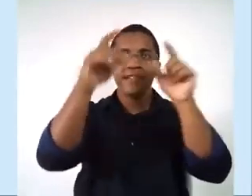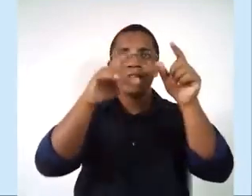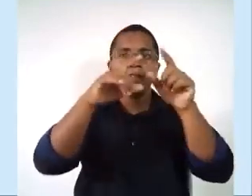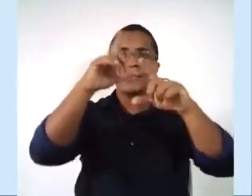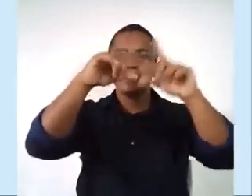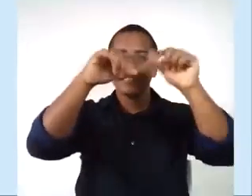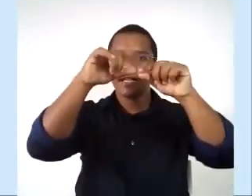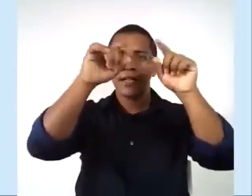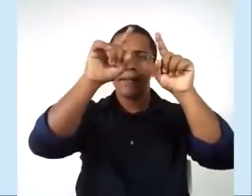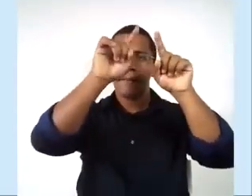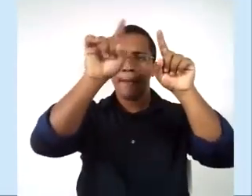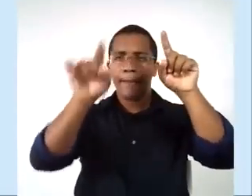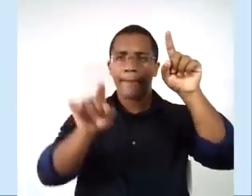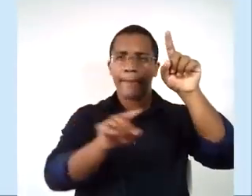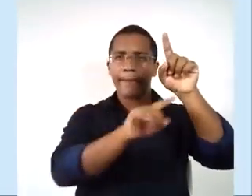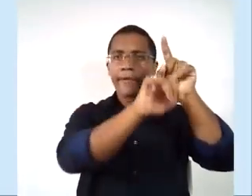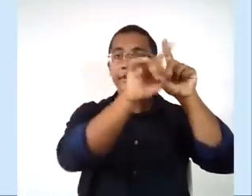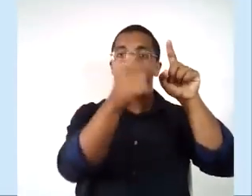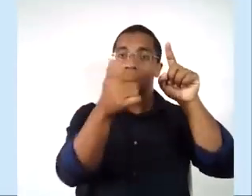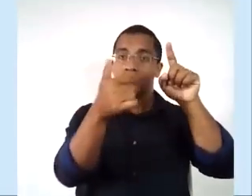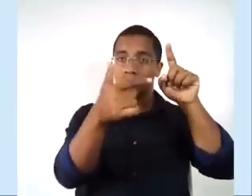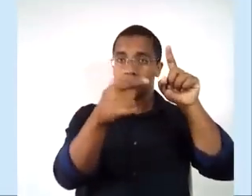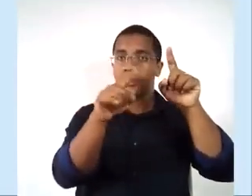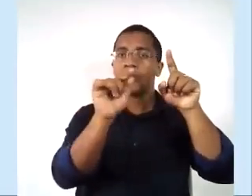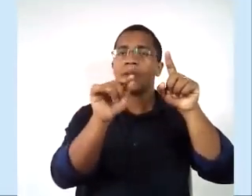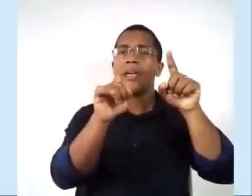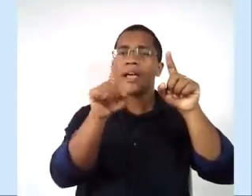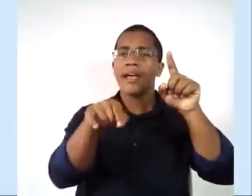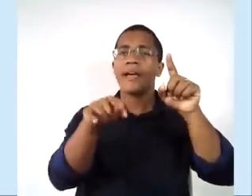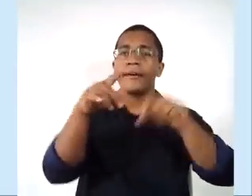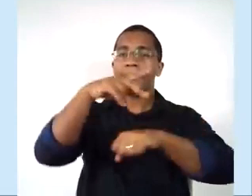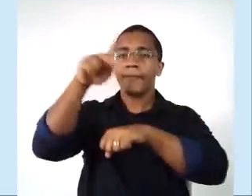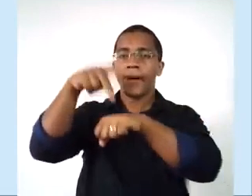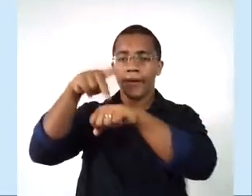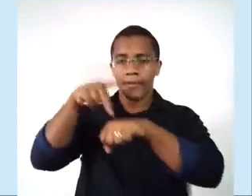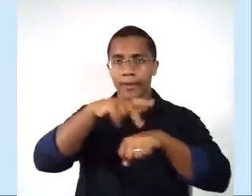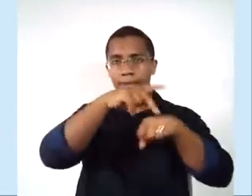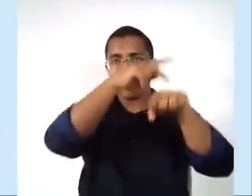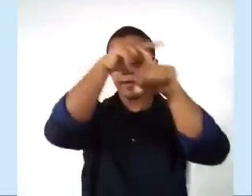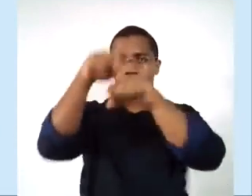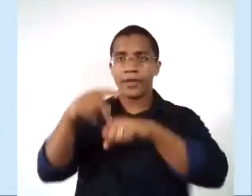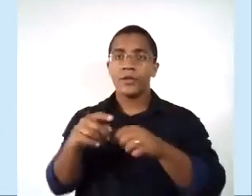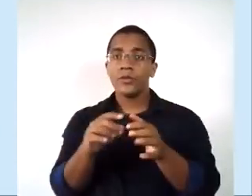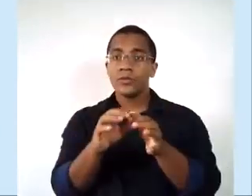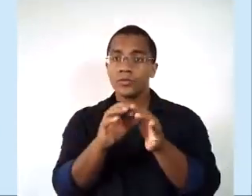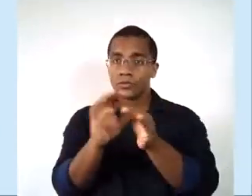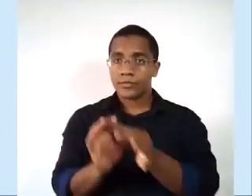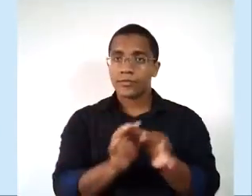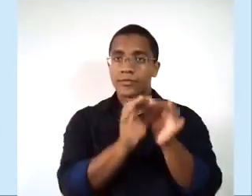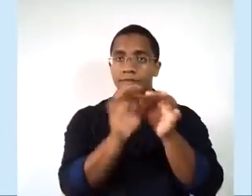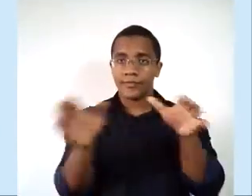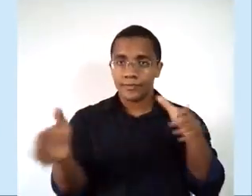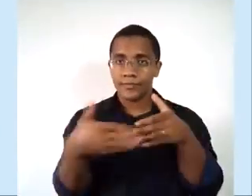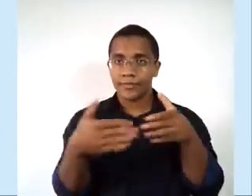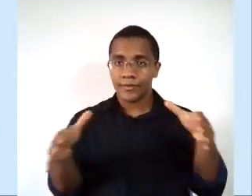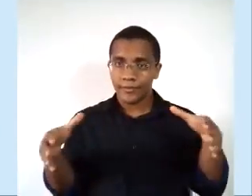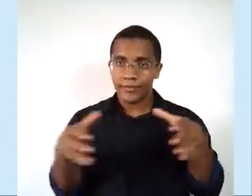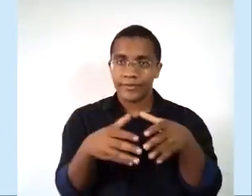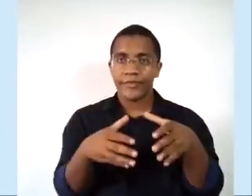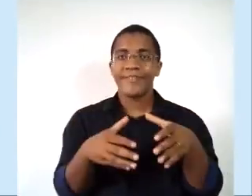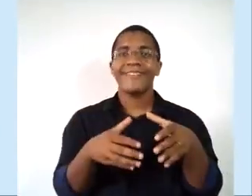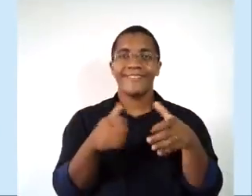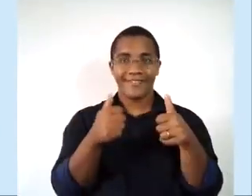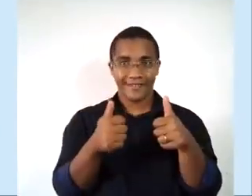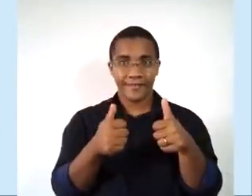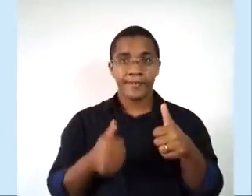as 12 estrelas. Lembrando que as 12 estrelas são os 12 países que fecham o processo de formação do bloco, tá? E também